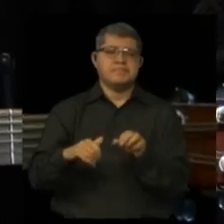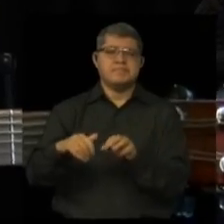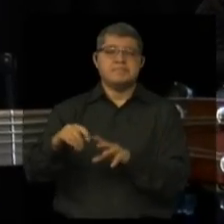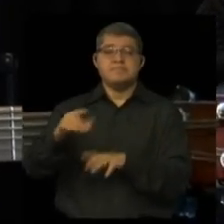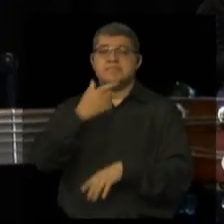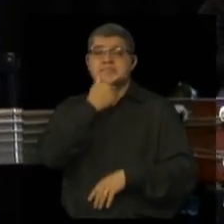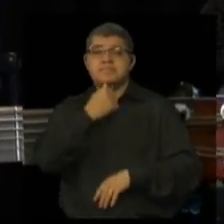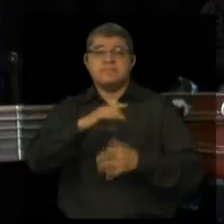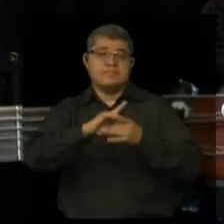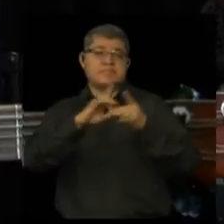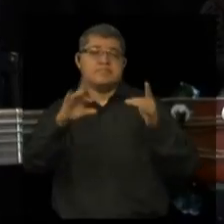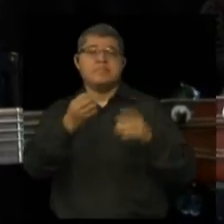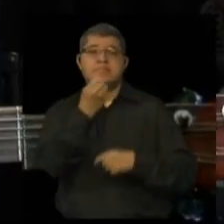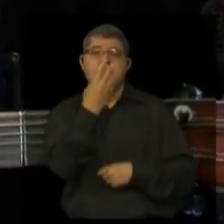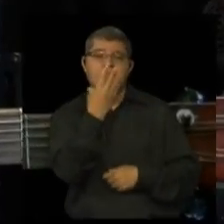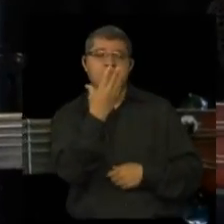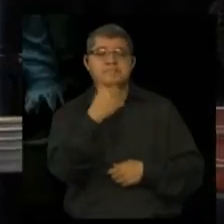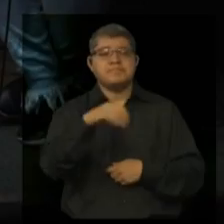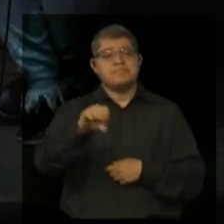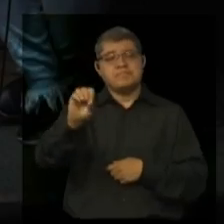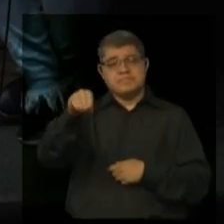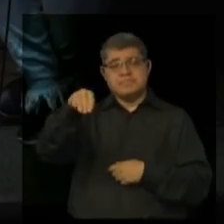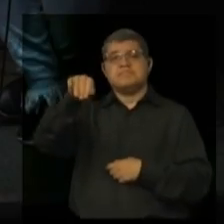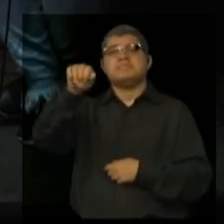O homem livre é um homem bom.